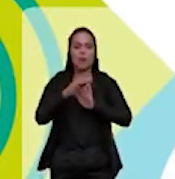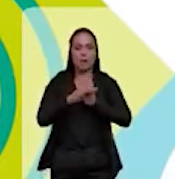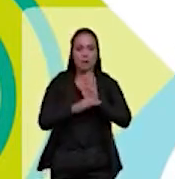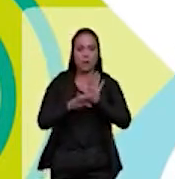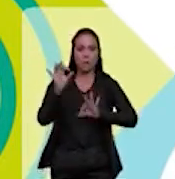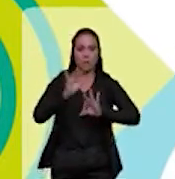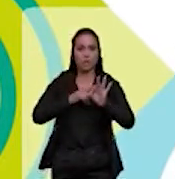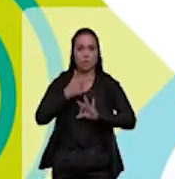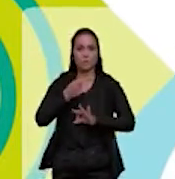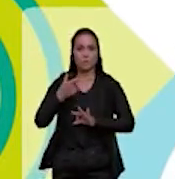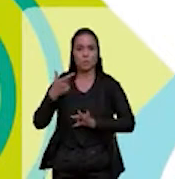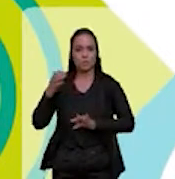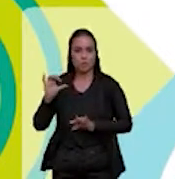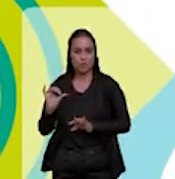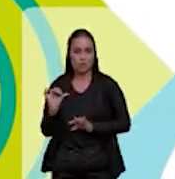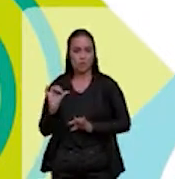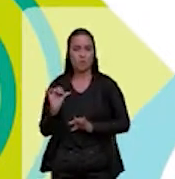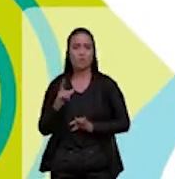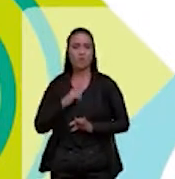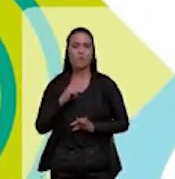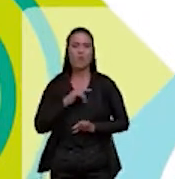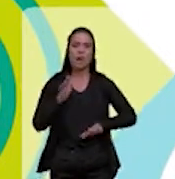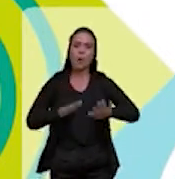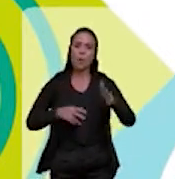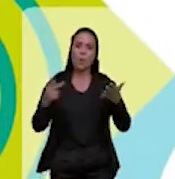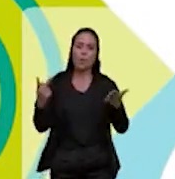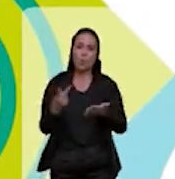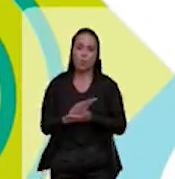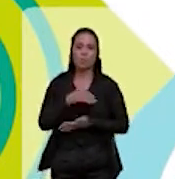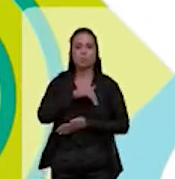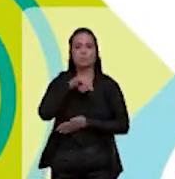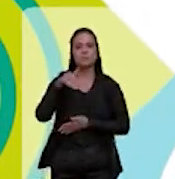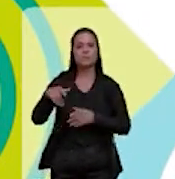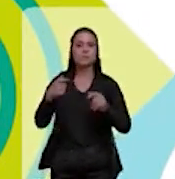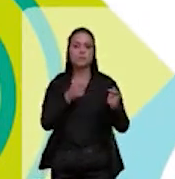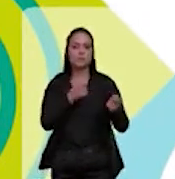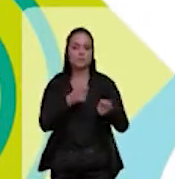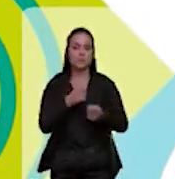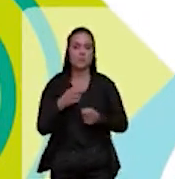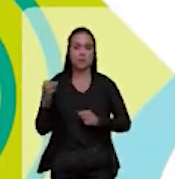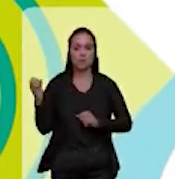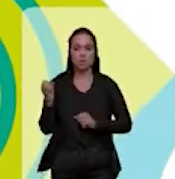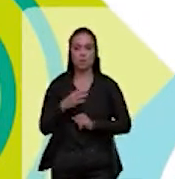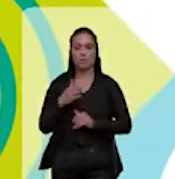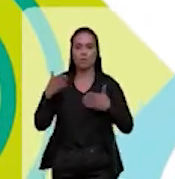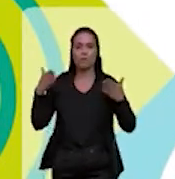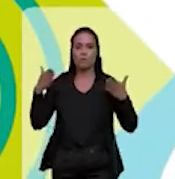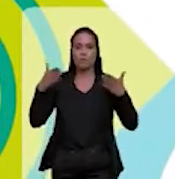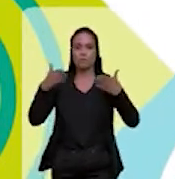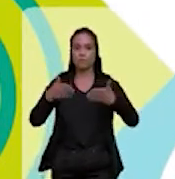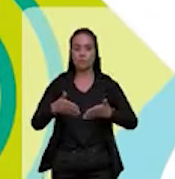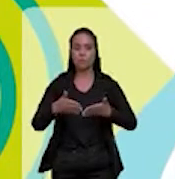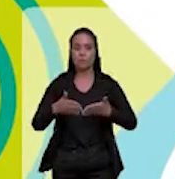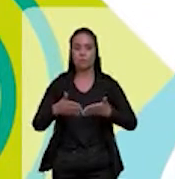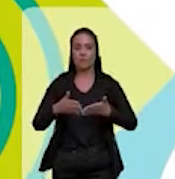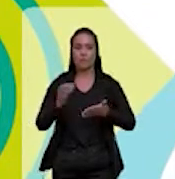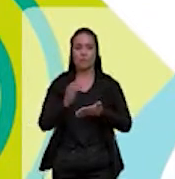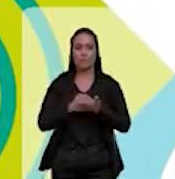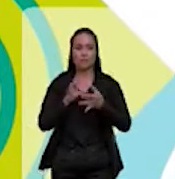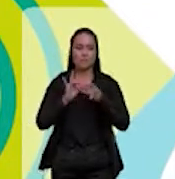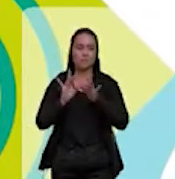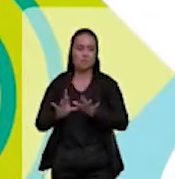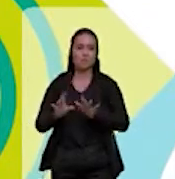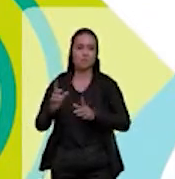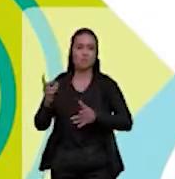elaborada em 2019 ressalvados alguns casos em que foram necessárias a atualizações em virtude da indisponibilidade